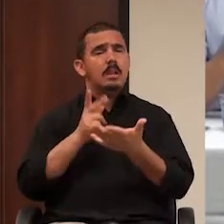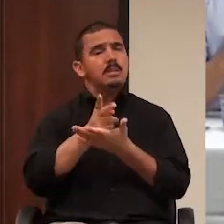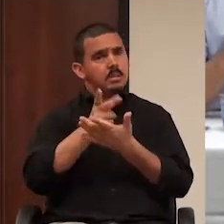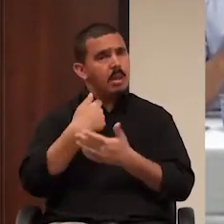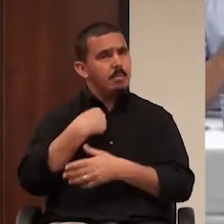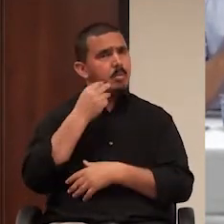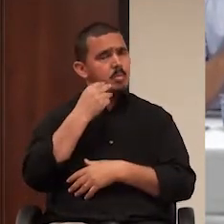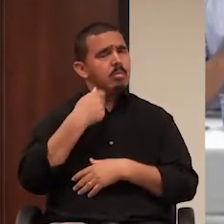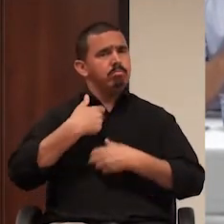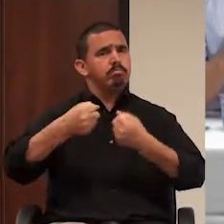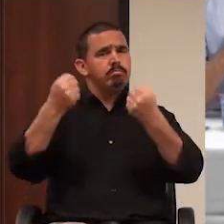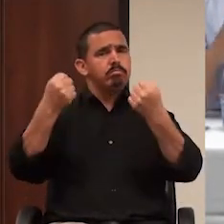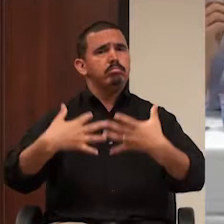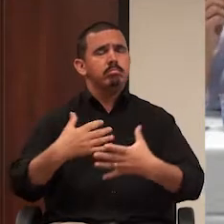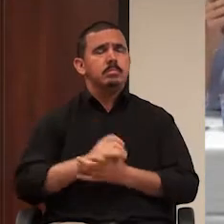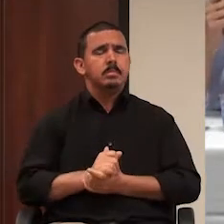oportunidade eu falo disso,